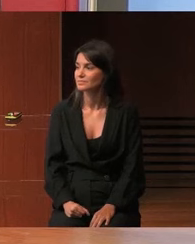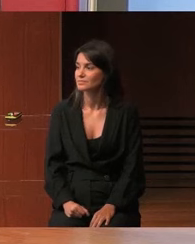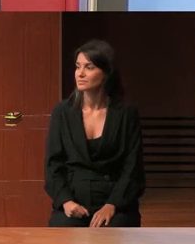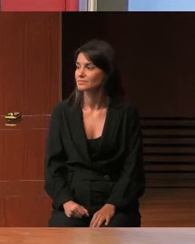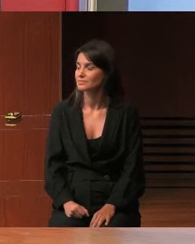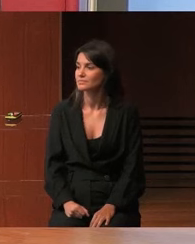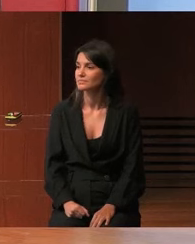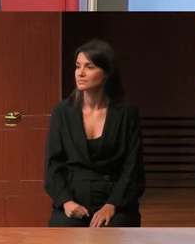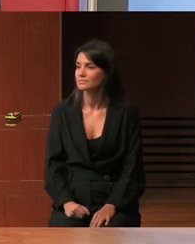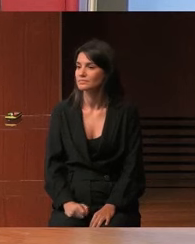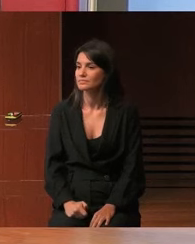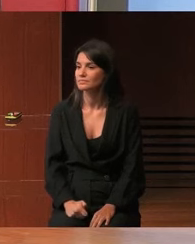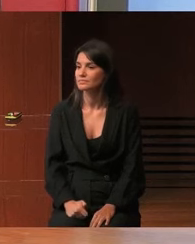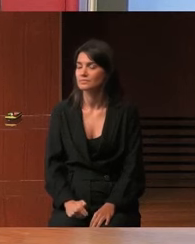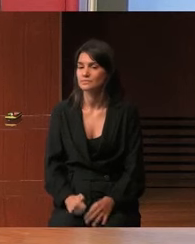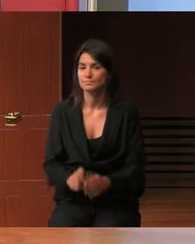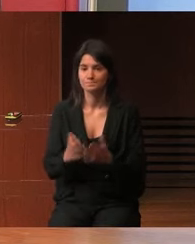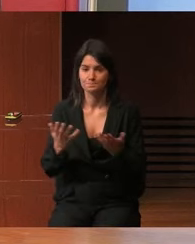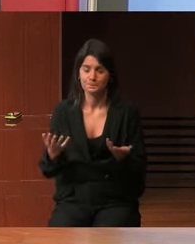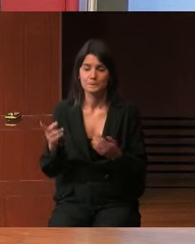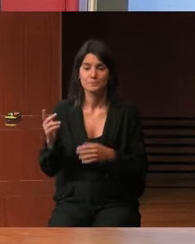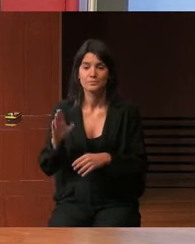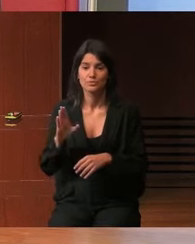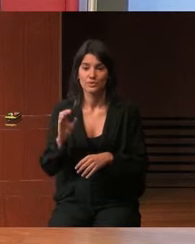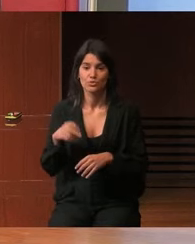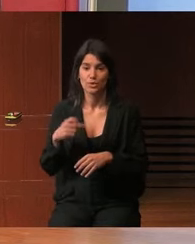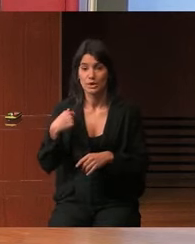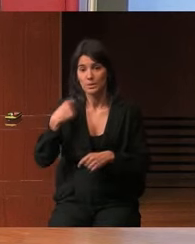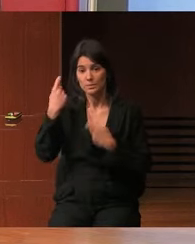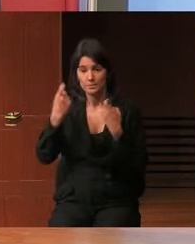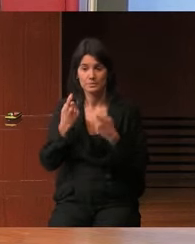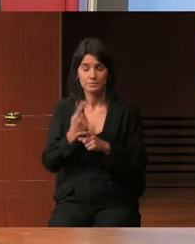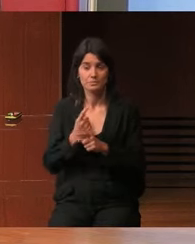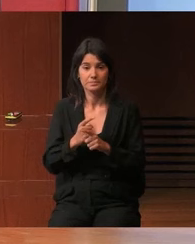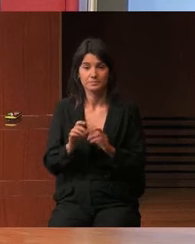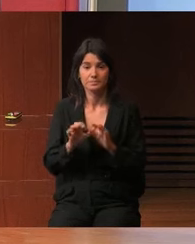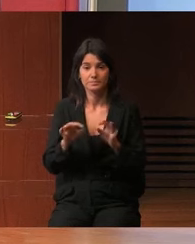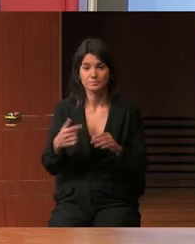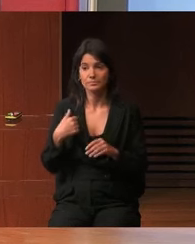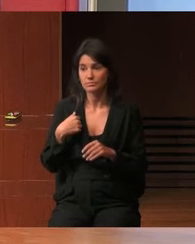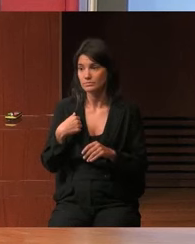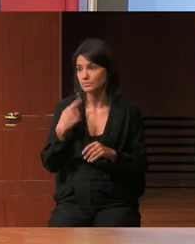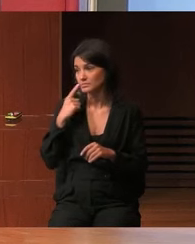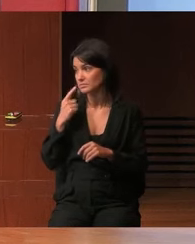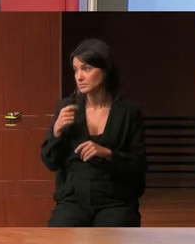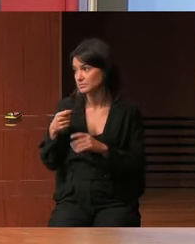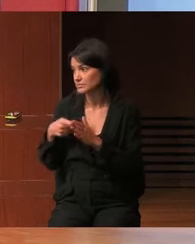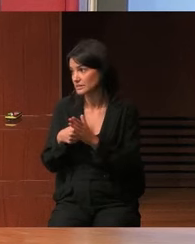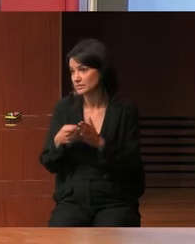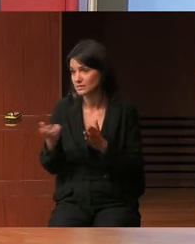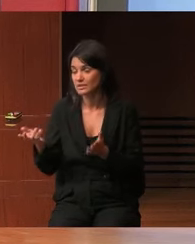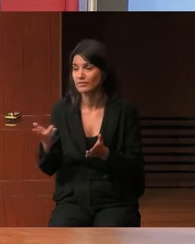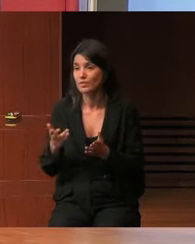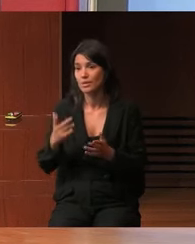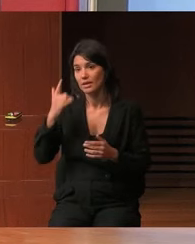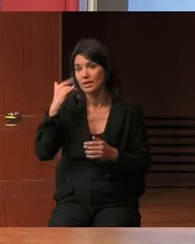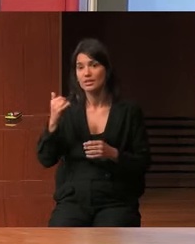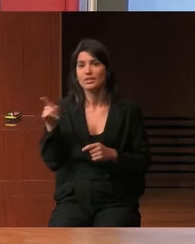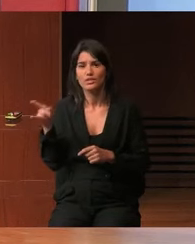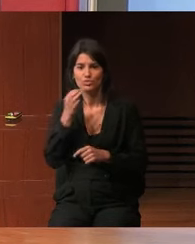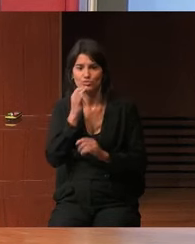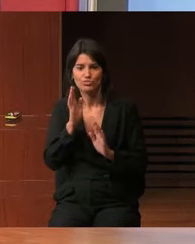Então, sim, Joana, eu pensava também em desafiá-la a refletir um bocadinho sobre a ideia, e já o fez,